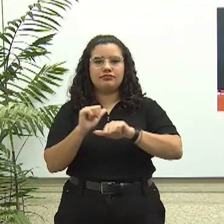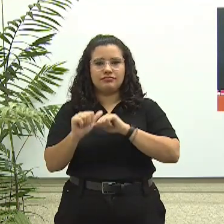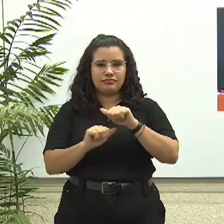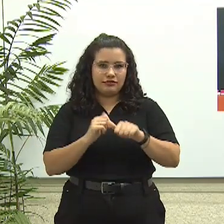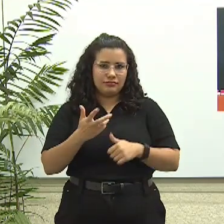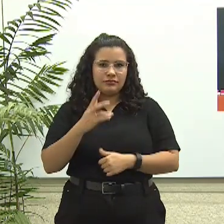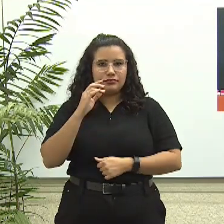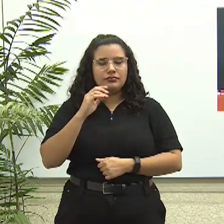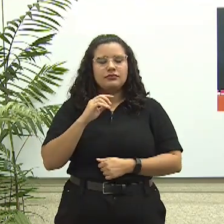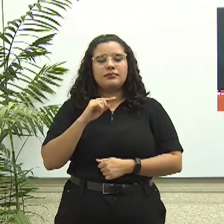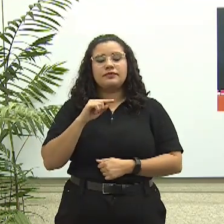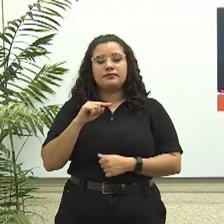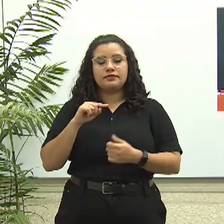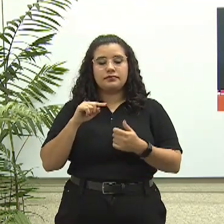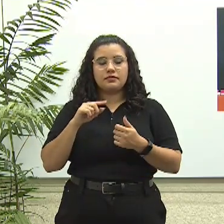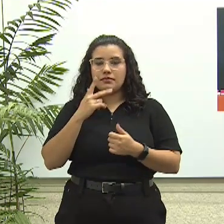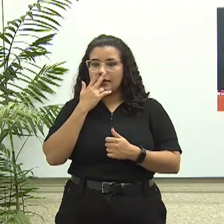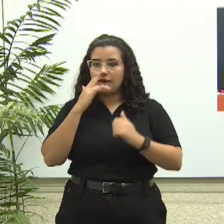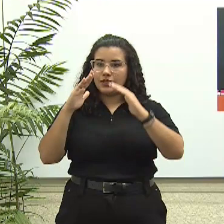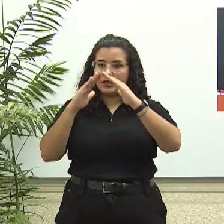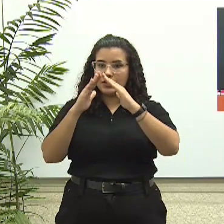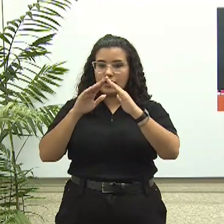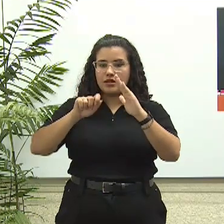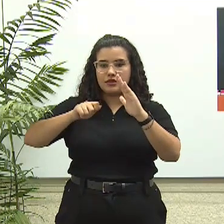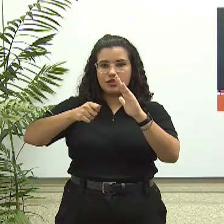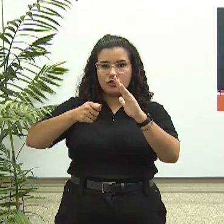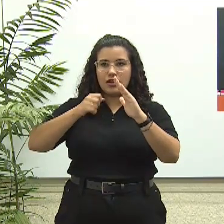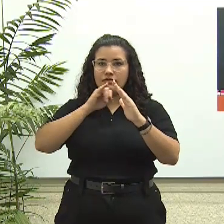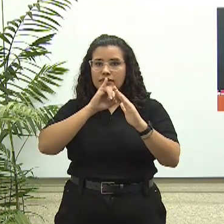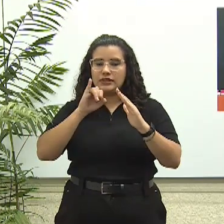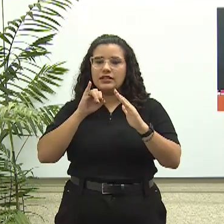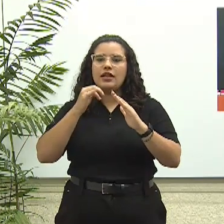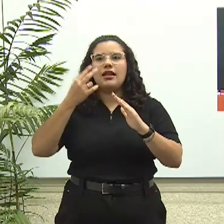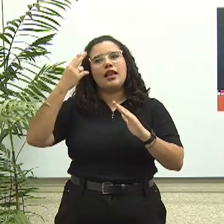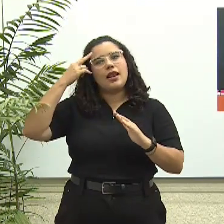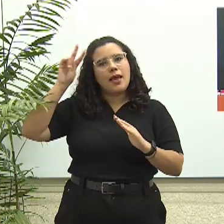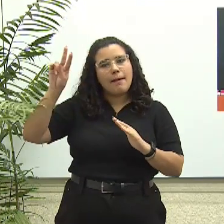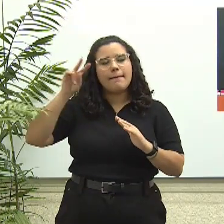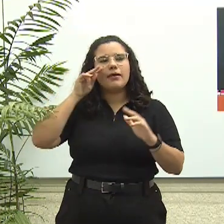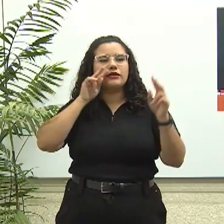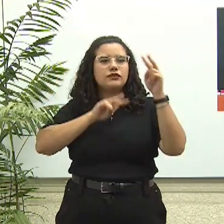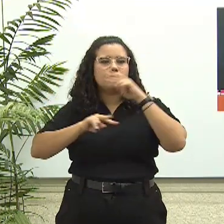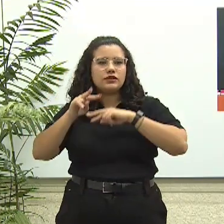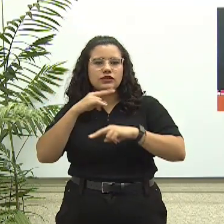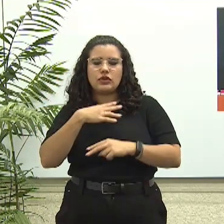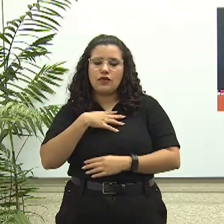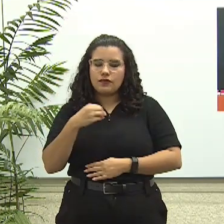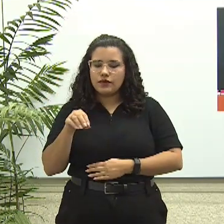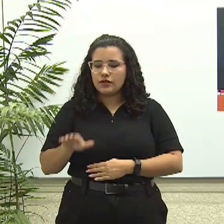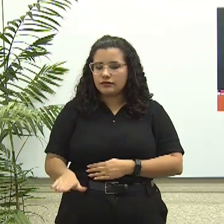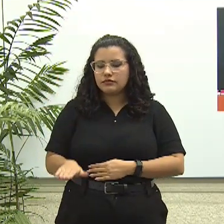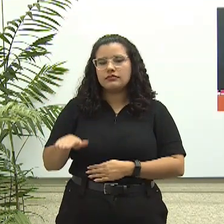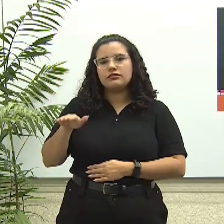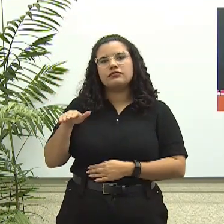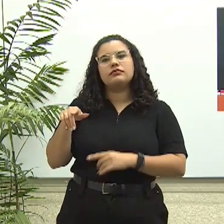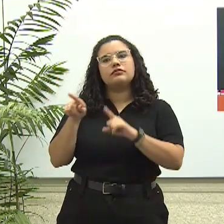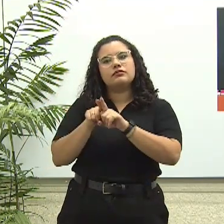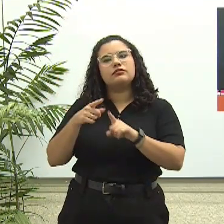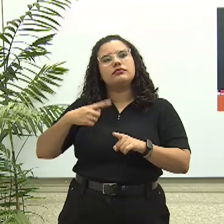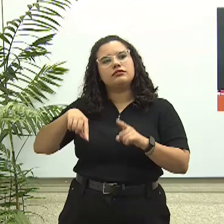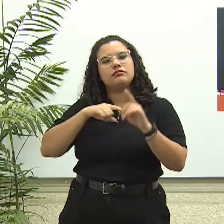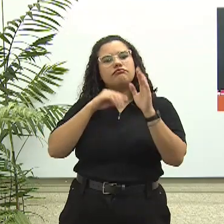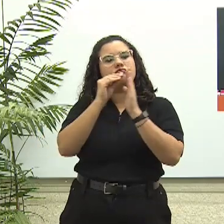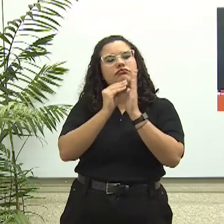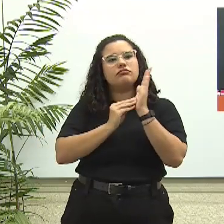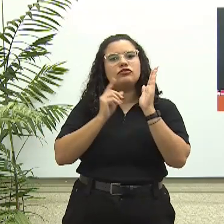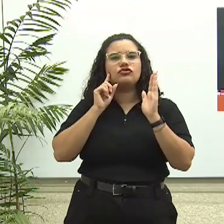110 as chaves da casa as senhas dos investimentos as lembranças visuais do filho Caçula e até a nossa agenda